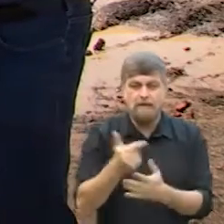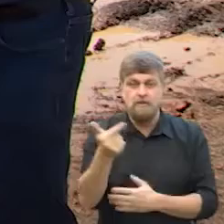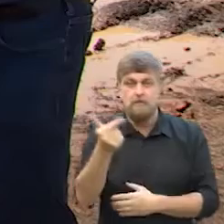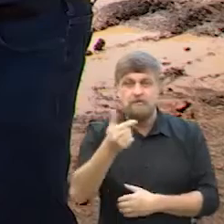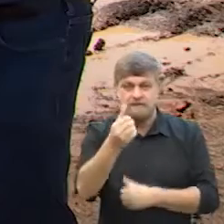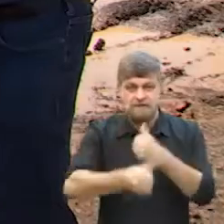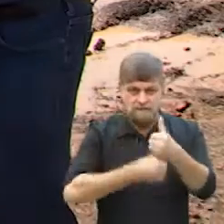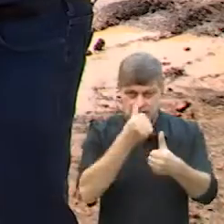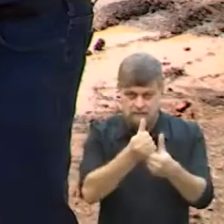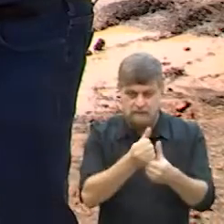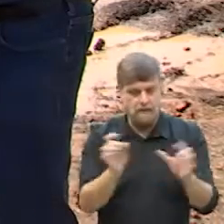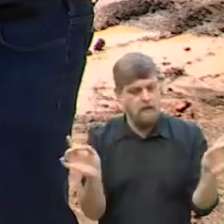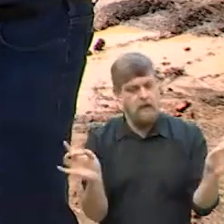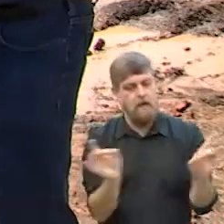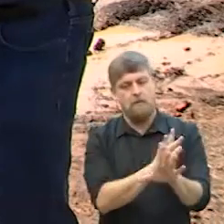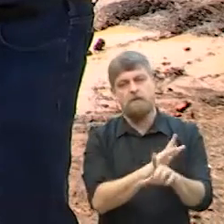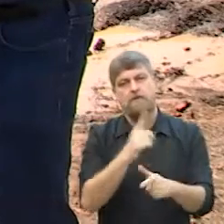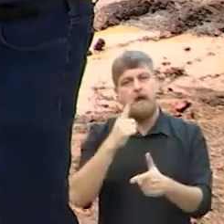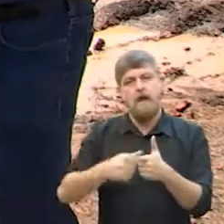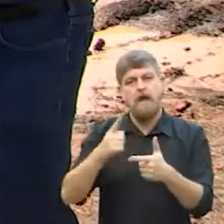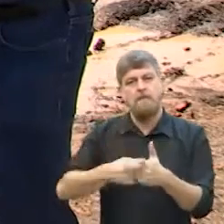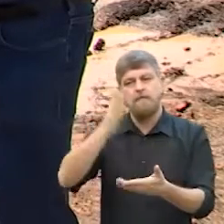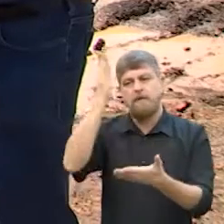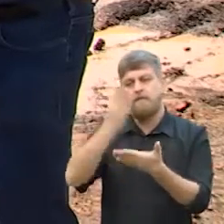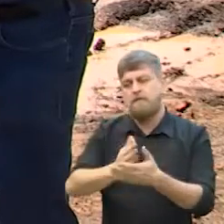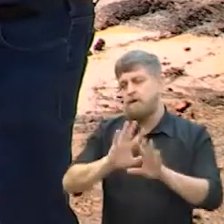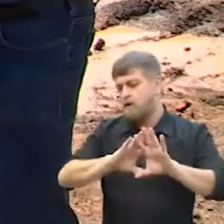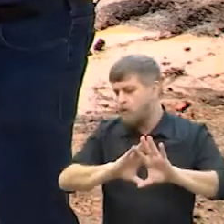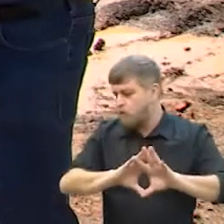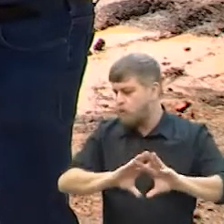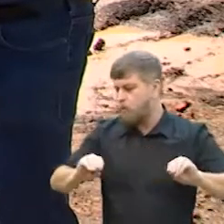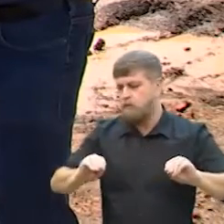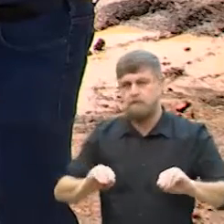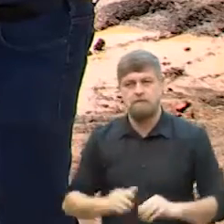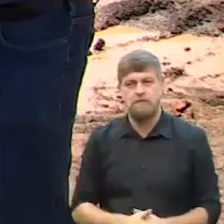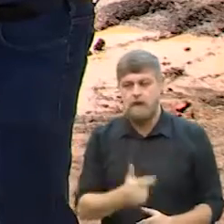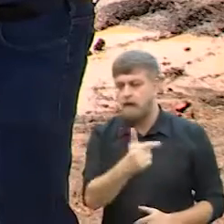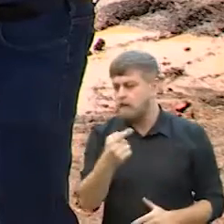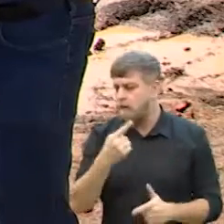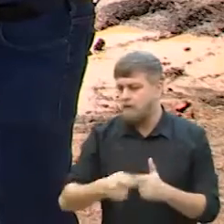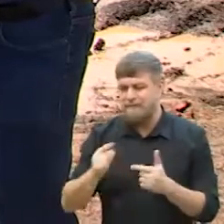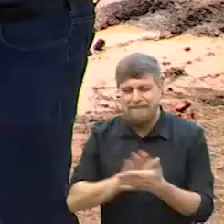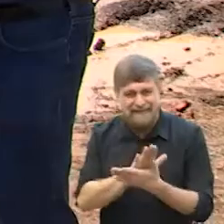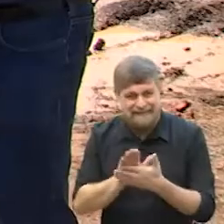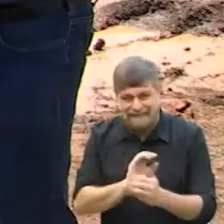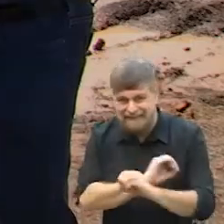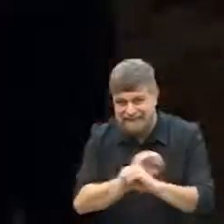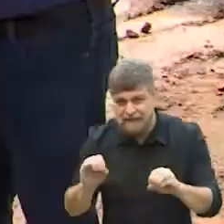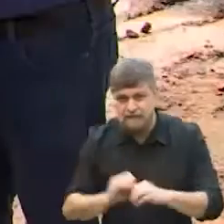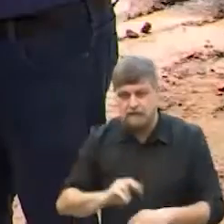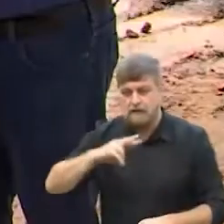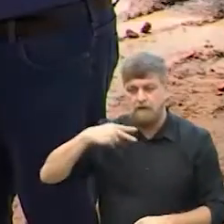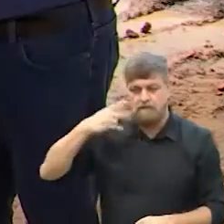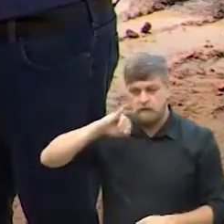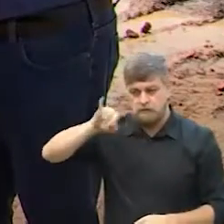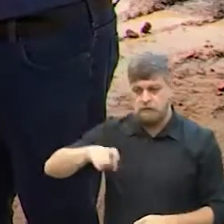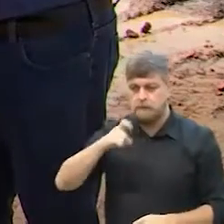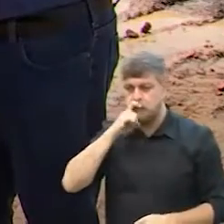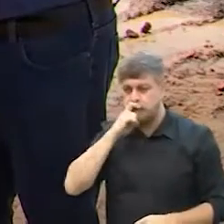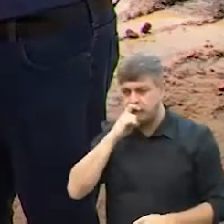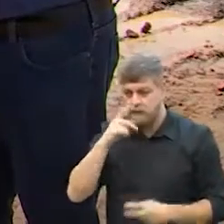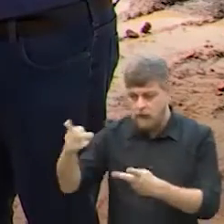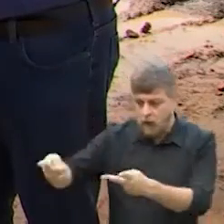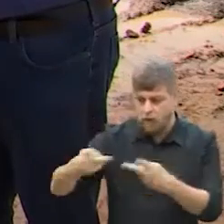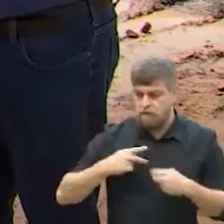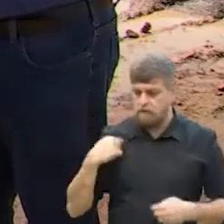no começo do segundo semestre, finalizadas, e aí o problema aqui, fim de papo, não tem mais problema algum. Schneider pediu